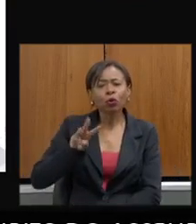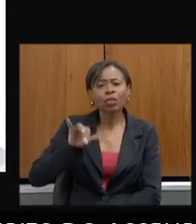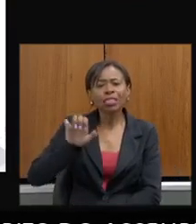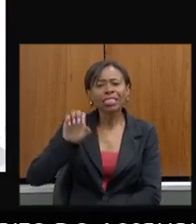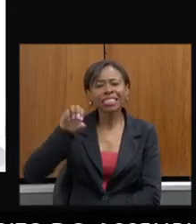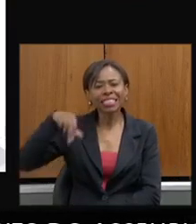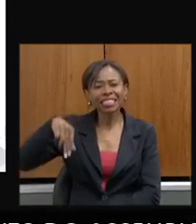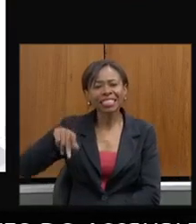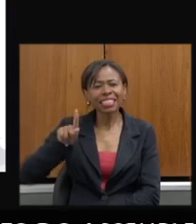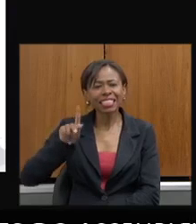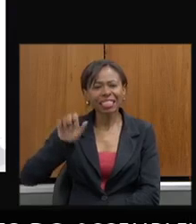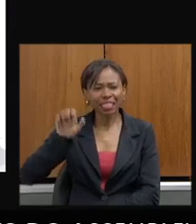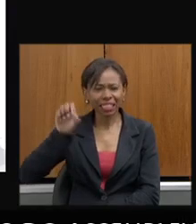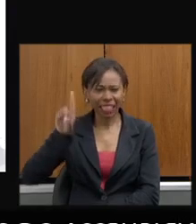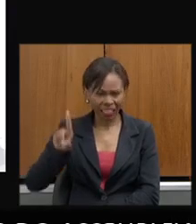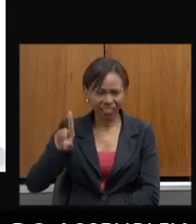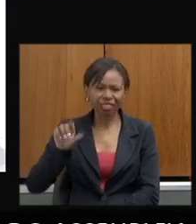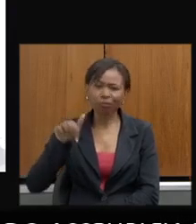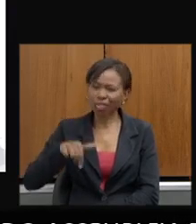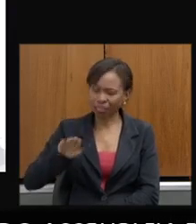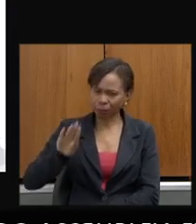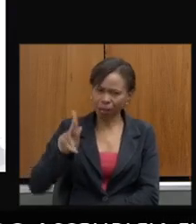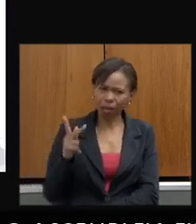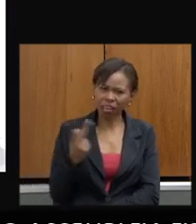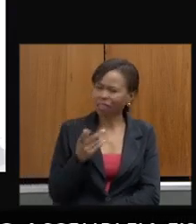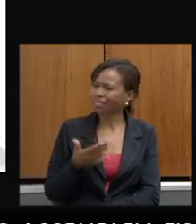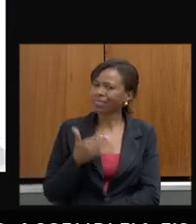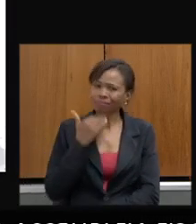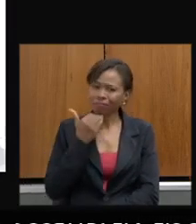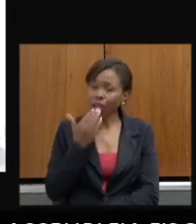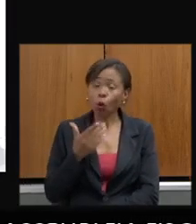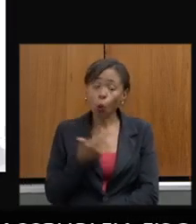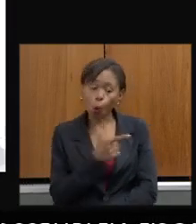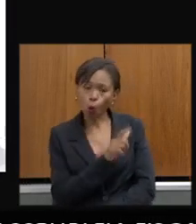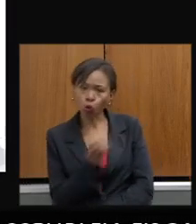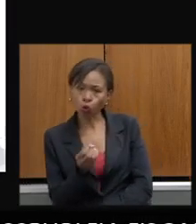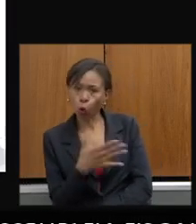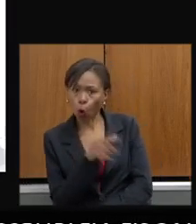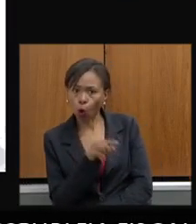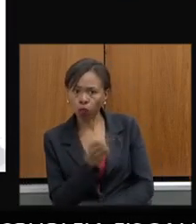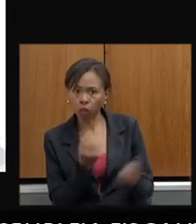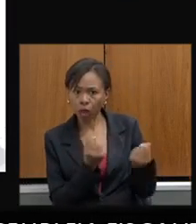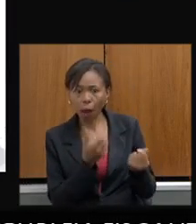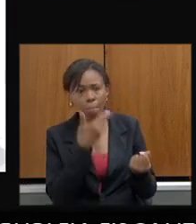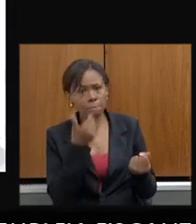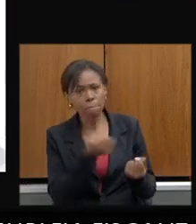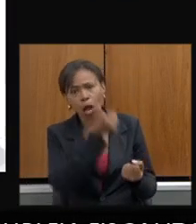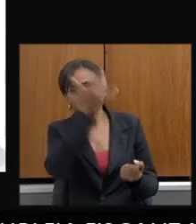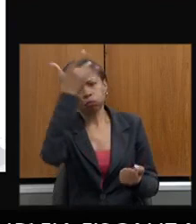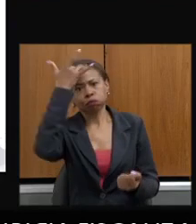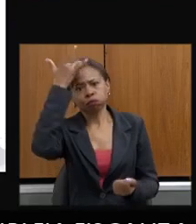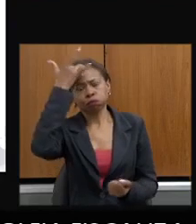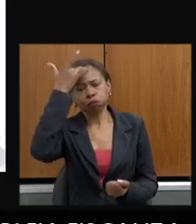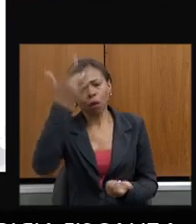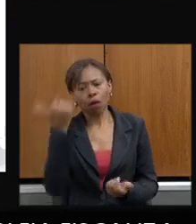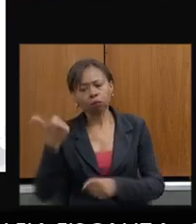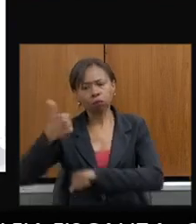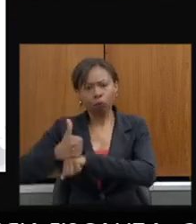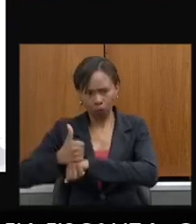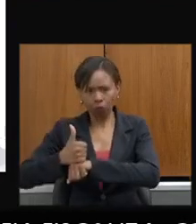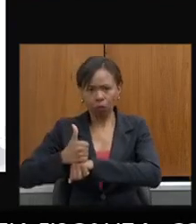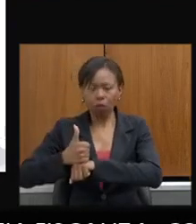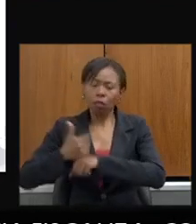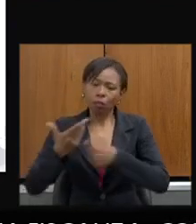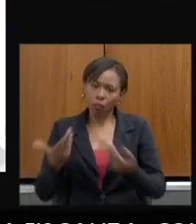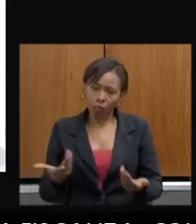Belo Horizonte e que não atende a contento os novos carros são carros melhores e que foram essas